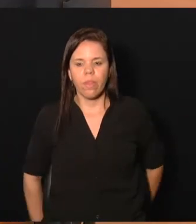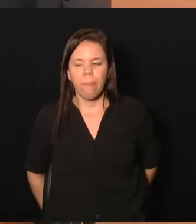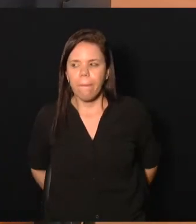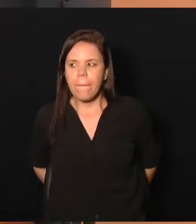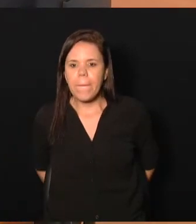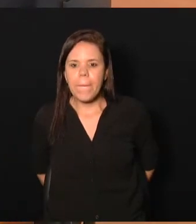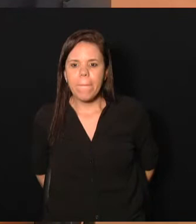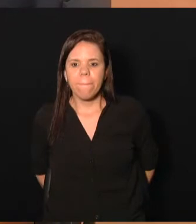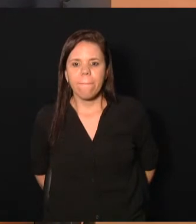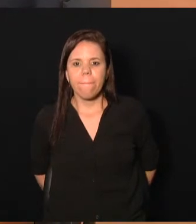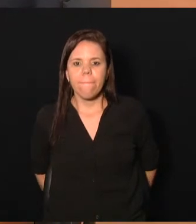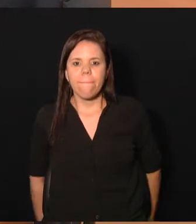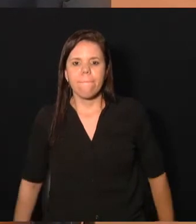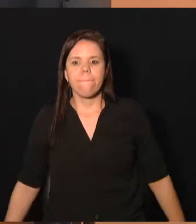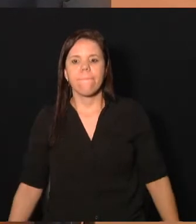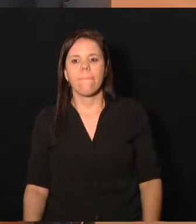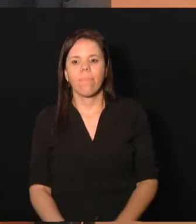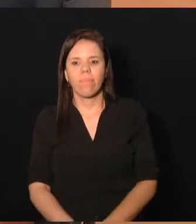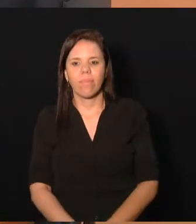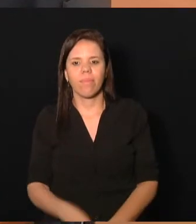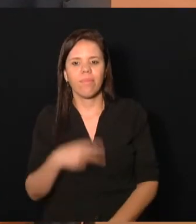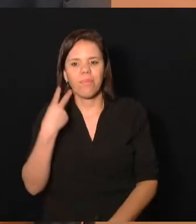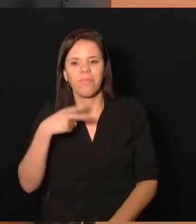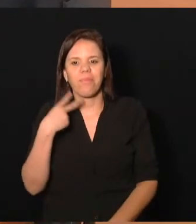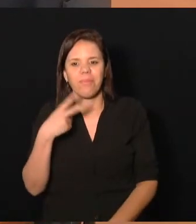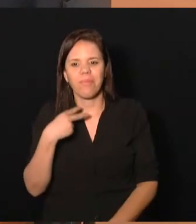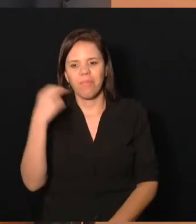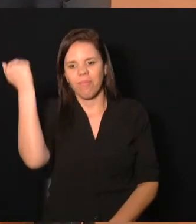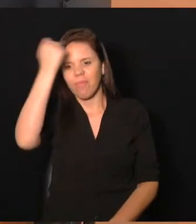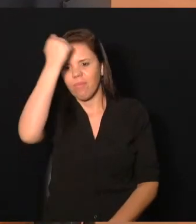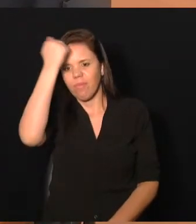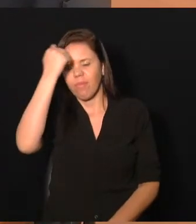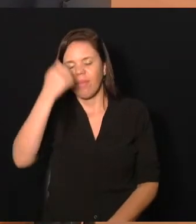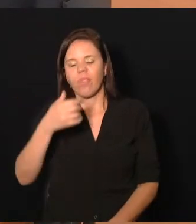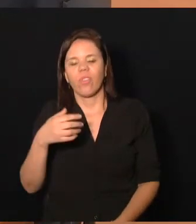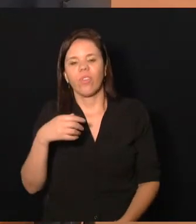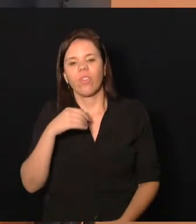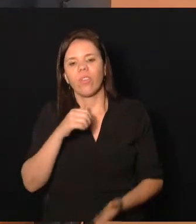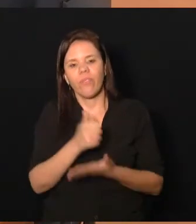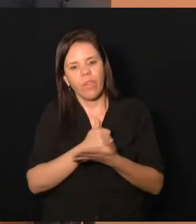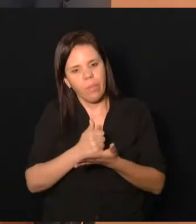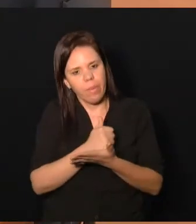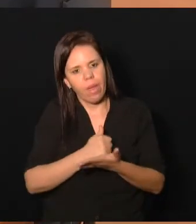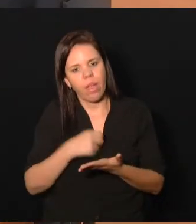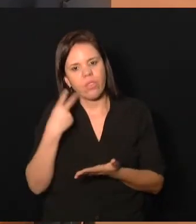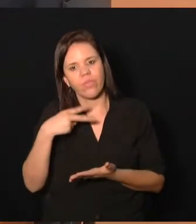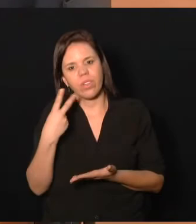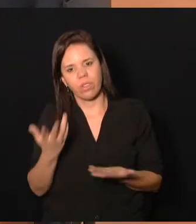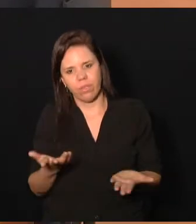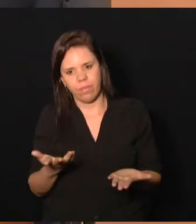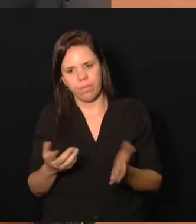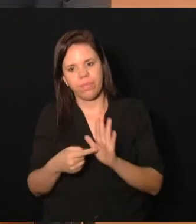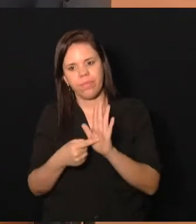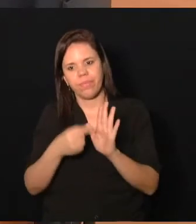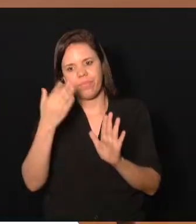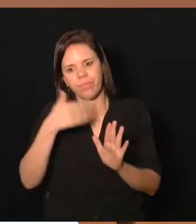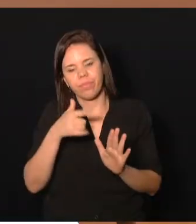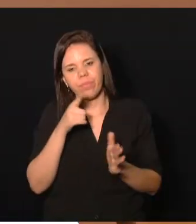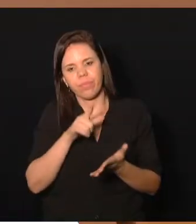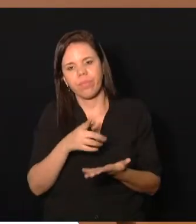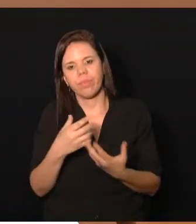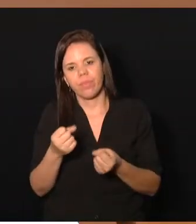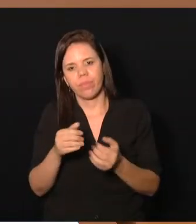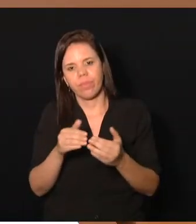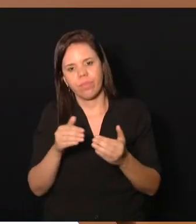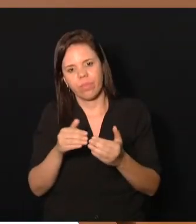O parecer foi dado pelo vereador Ayrton da Farmácia. Eu, presidente, acompanho o voto do relator.